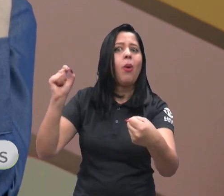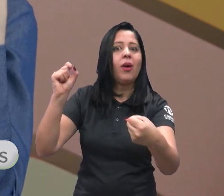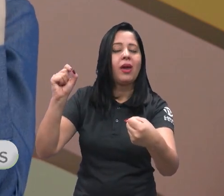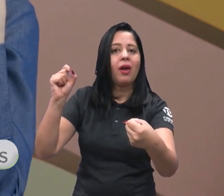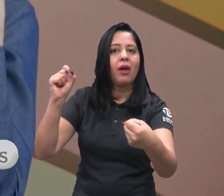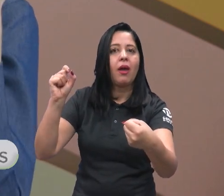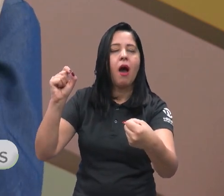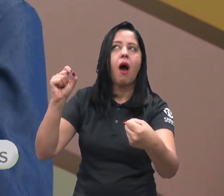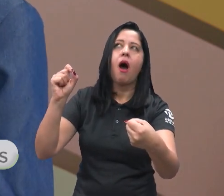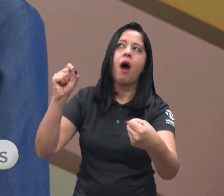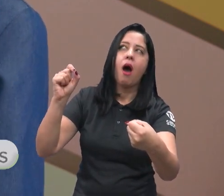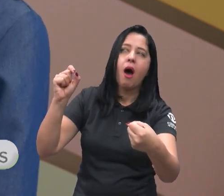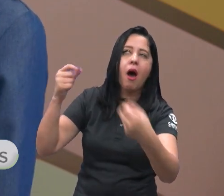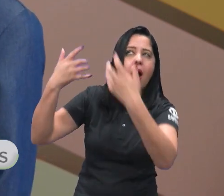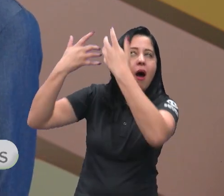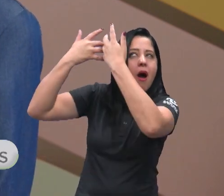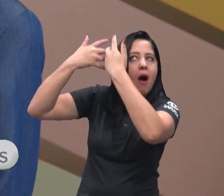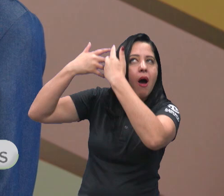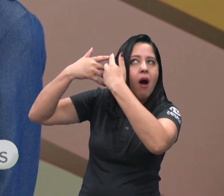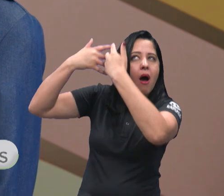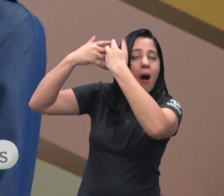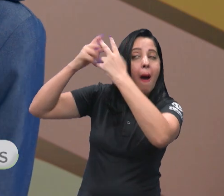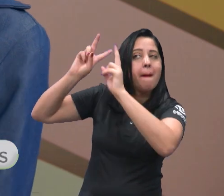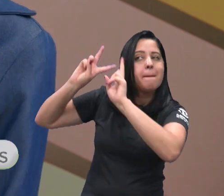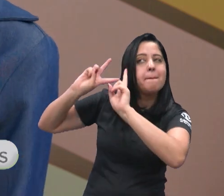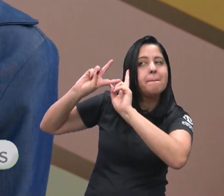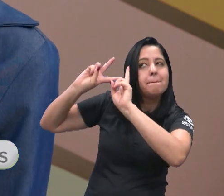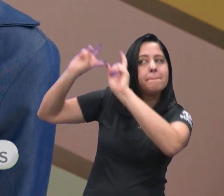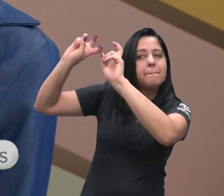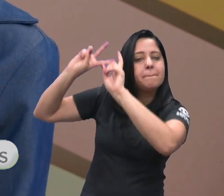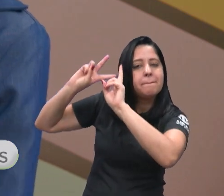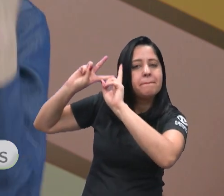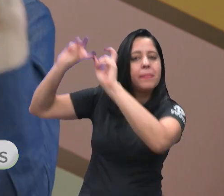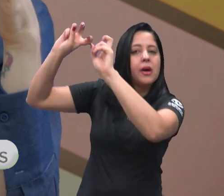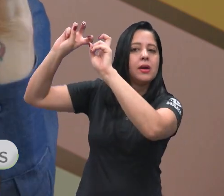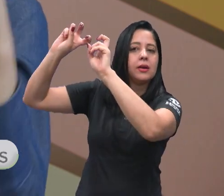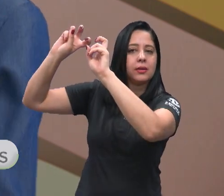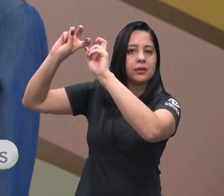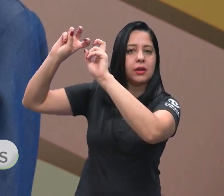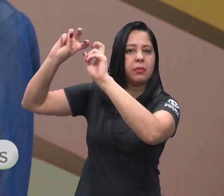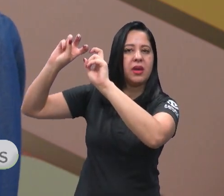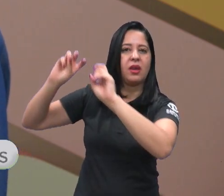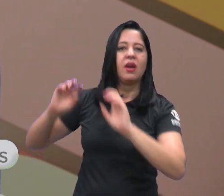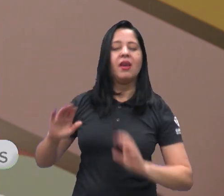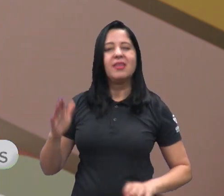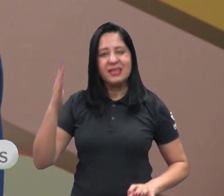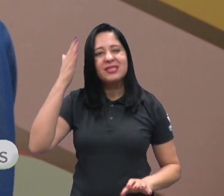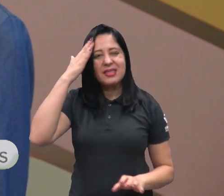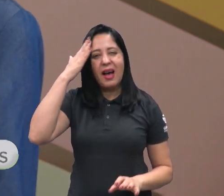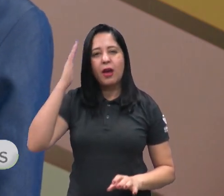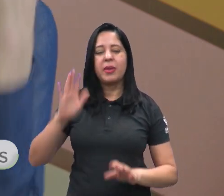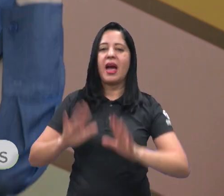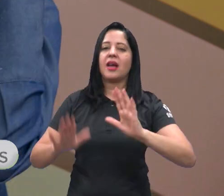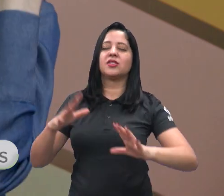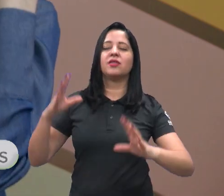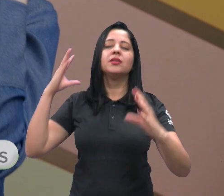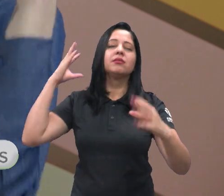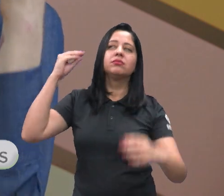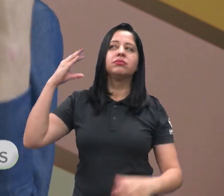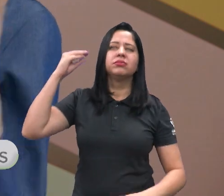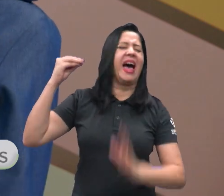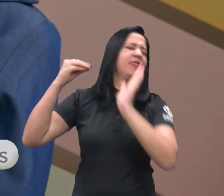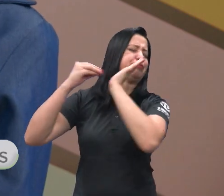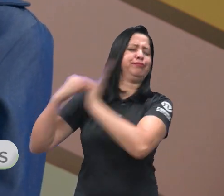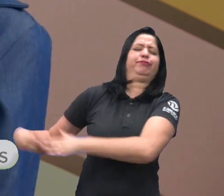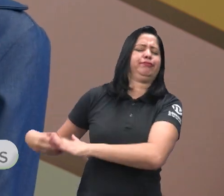dar voz para aquela voz interna que eu calo. Não, fica quieto, que a gente fala assim às vezes com a gente mesmo, né? Sim. Fica quieto,